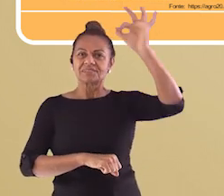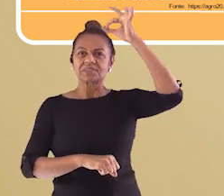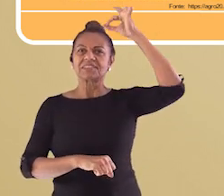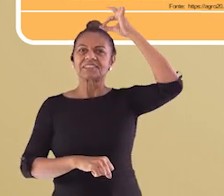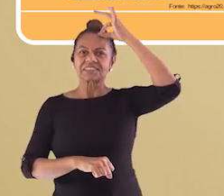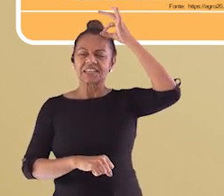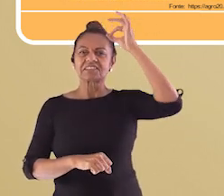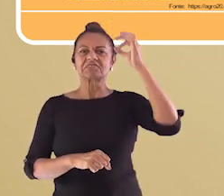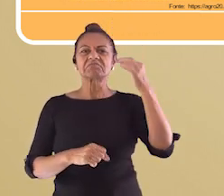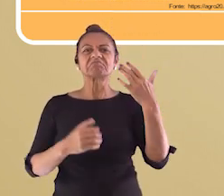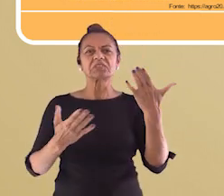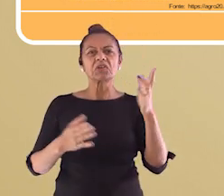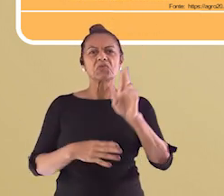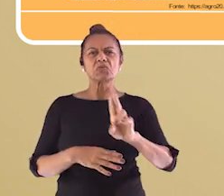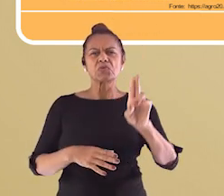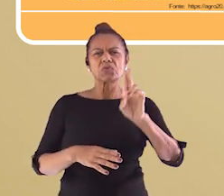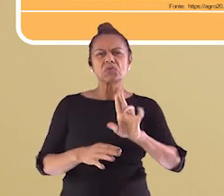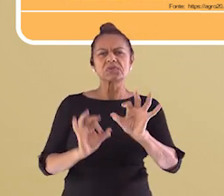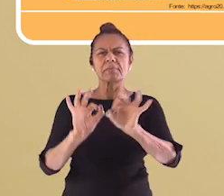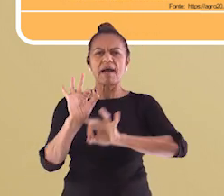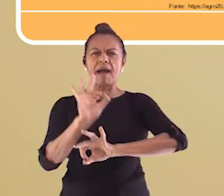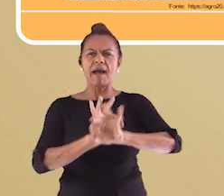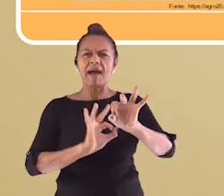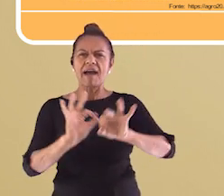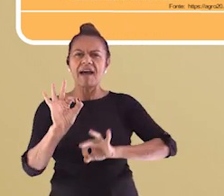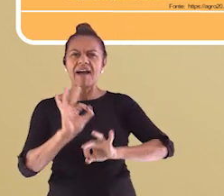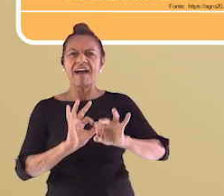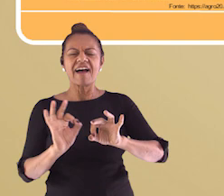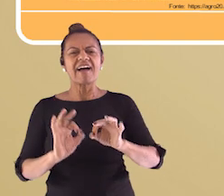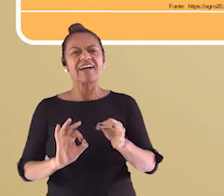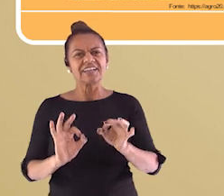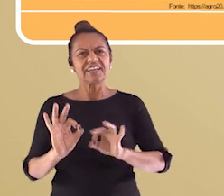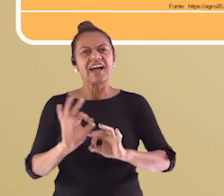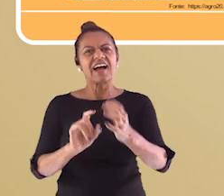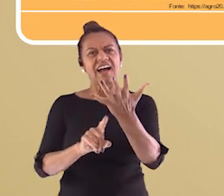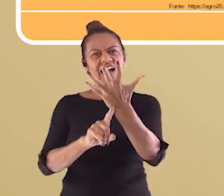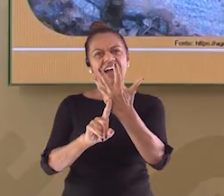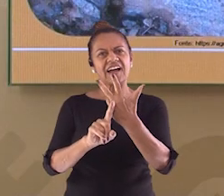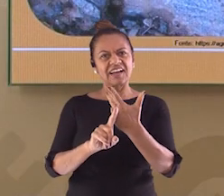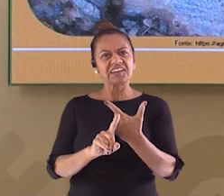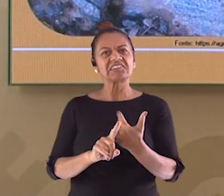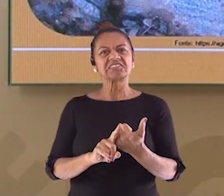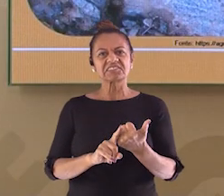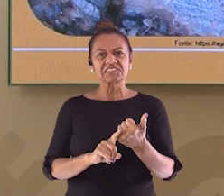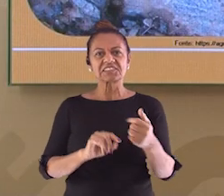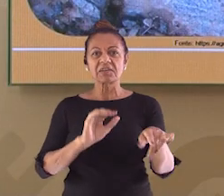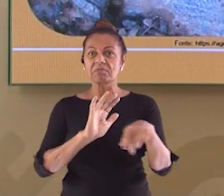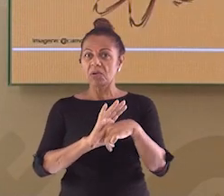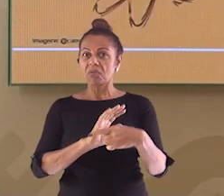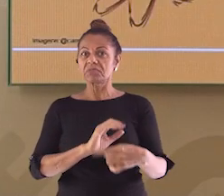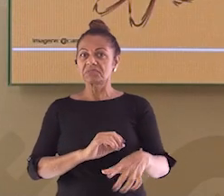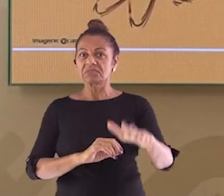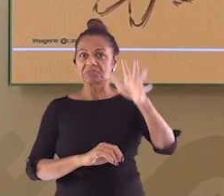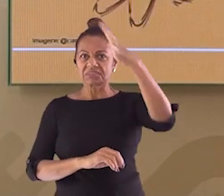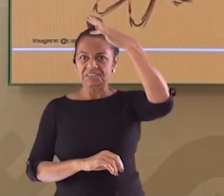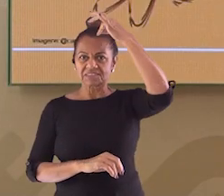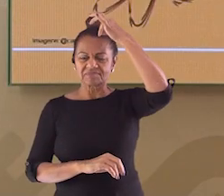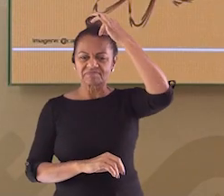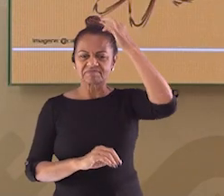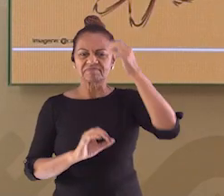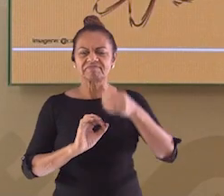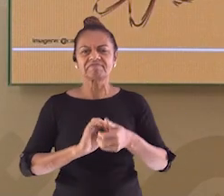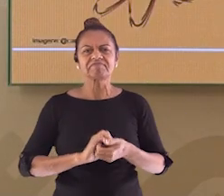objetos ornamentais de mármore do país pertence ao nosso estado. E você, sabe qual é